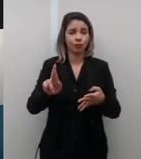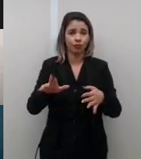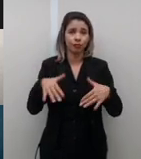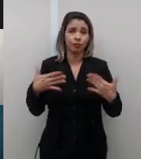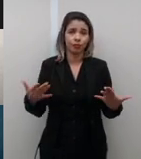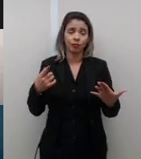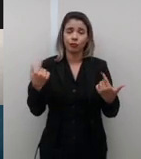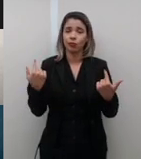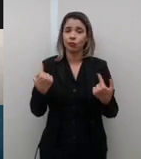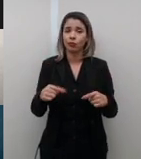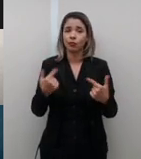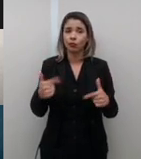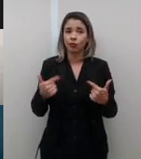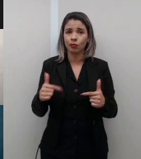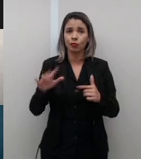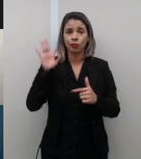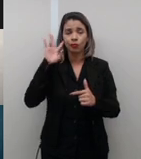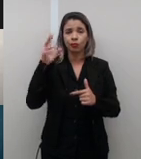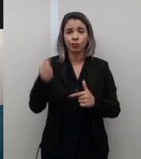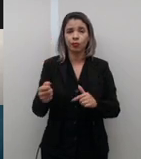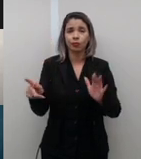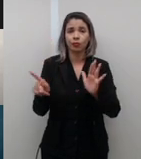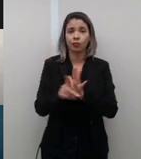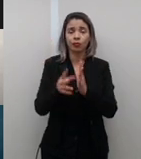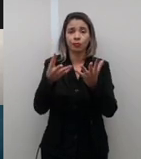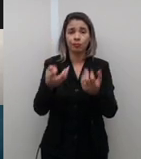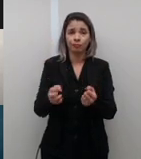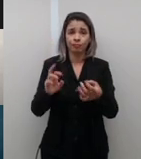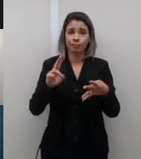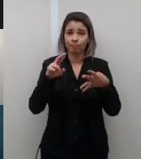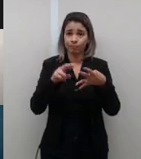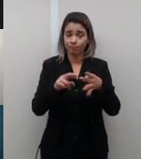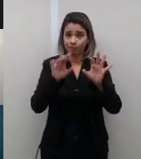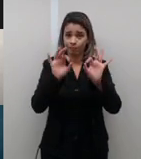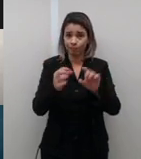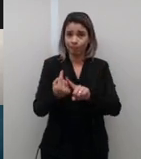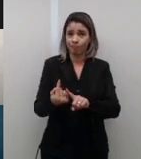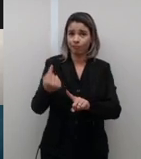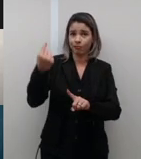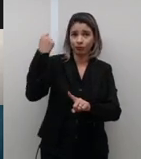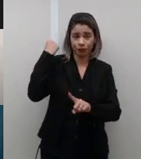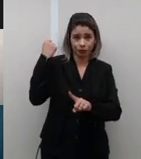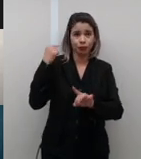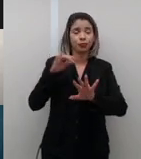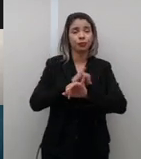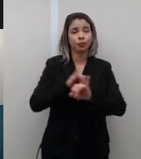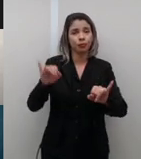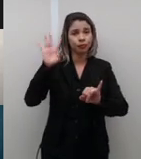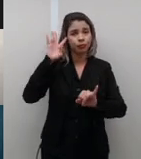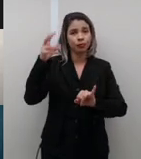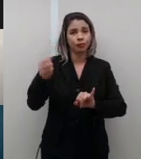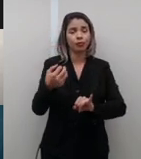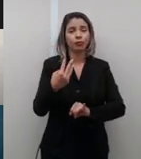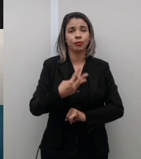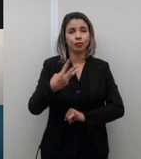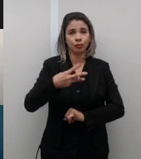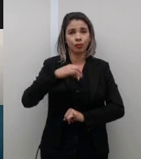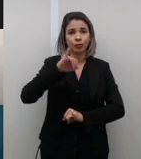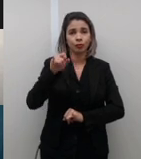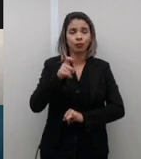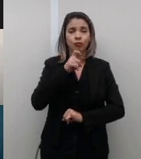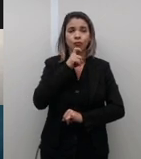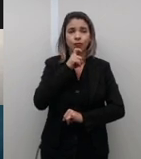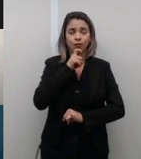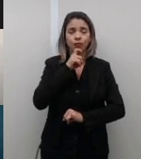os fundamentos da decisão de admissibilidade desse recurso, né? Decisão publicada em 3 de junho desse ano, né? Em sequência, o